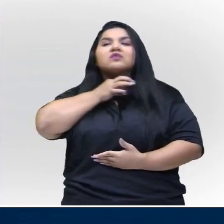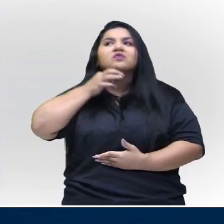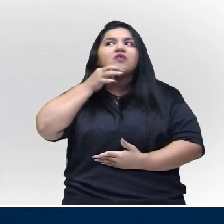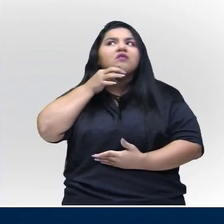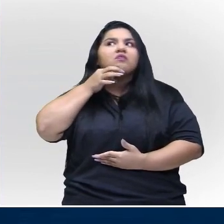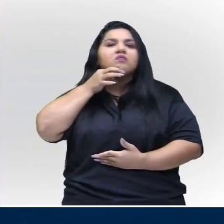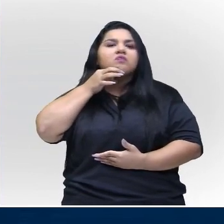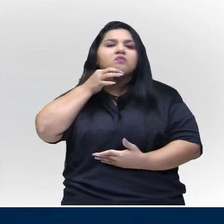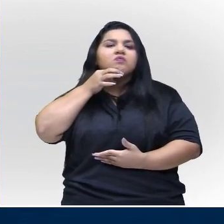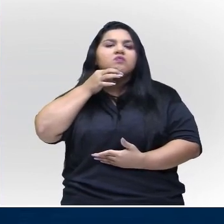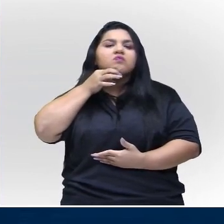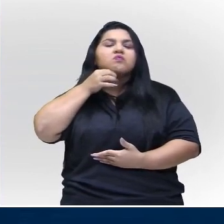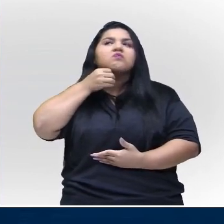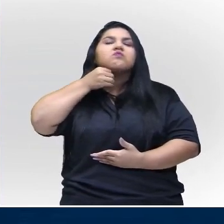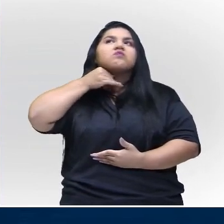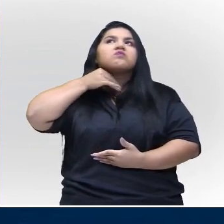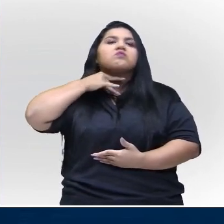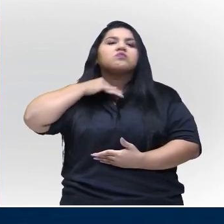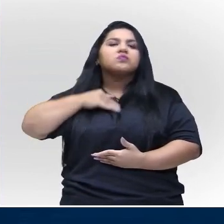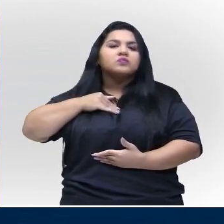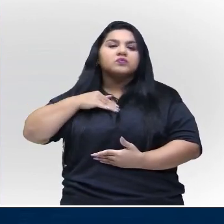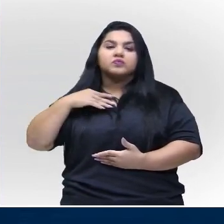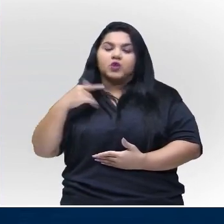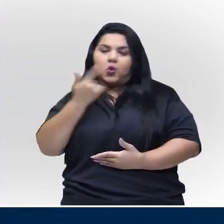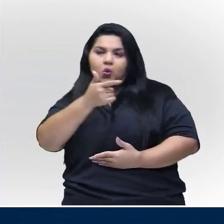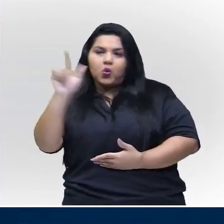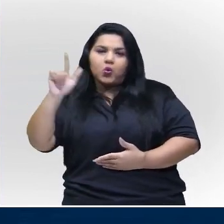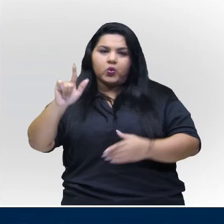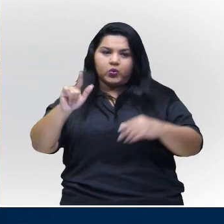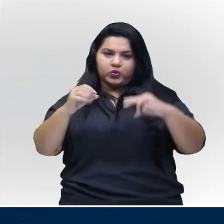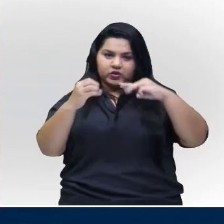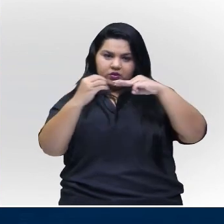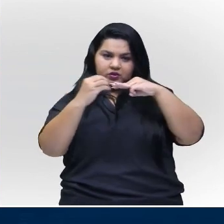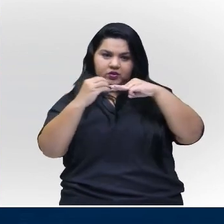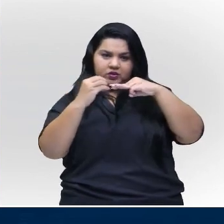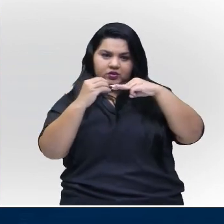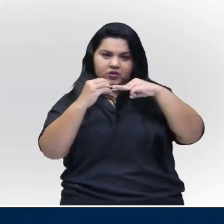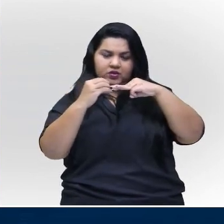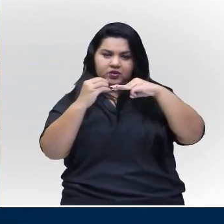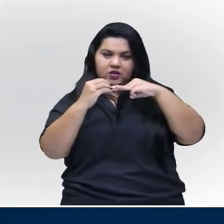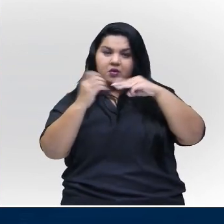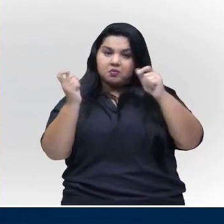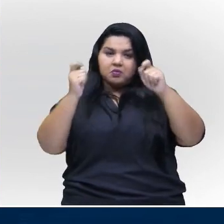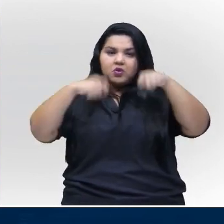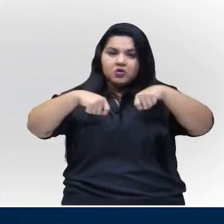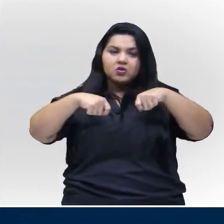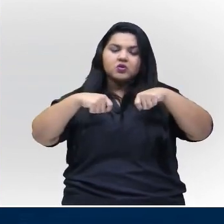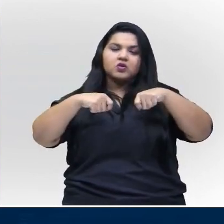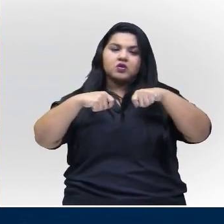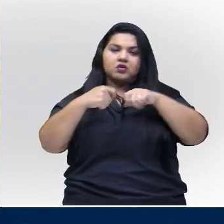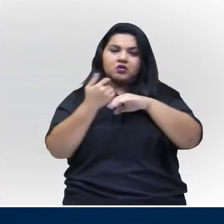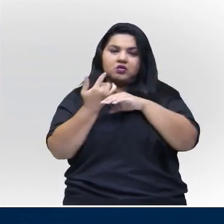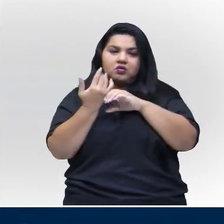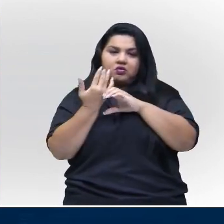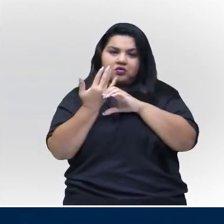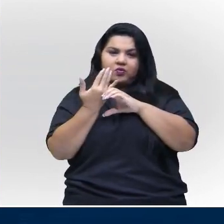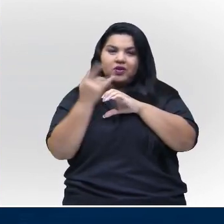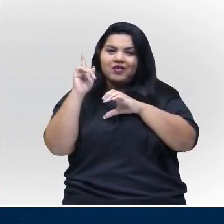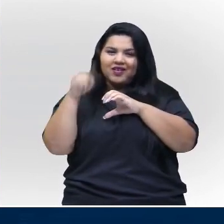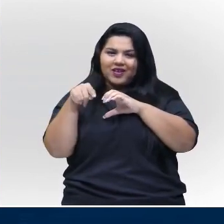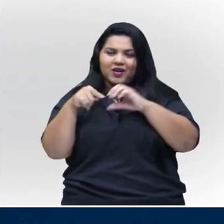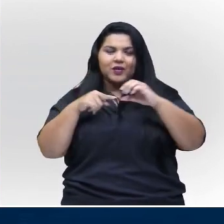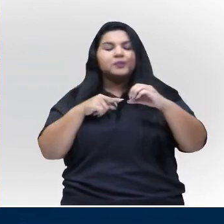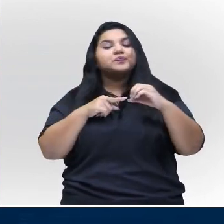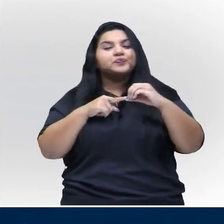elas passem ali por elas. E outra célula, um exemplo de uma outra célula que possui um flagelo é o espermatozoide. Vocês